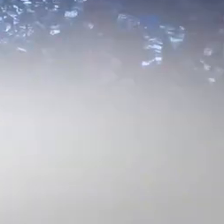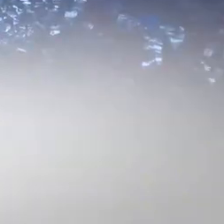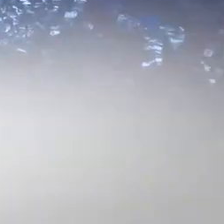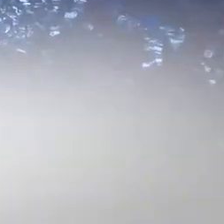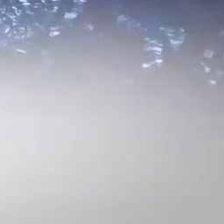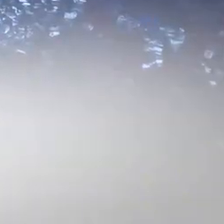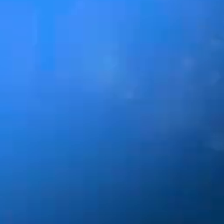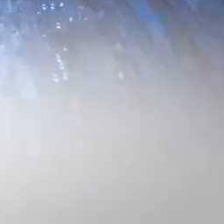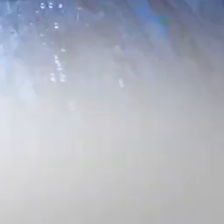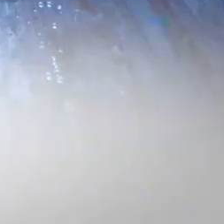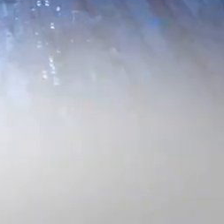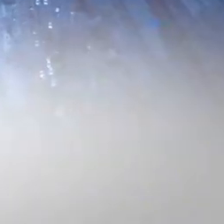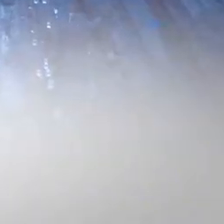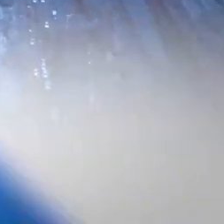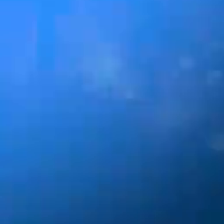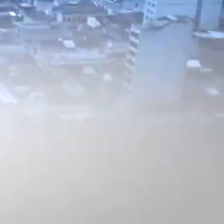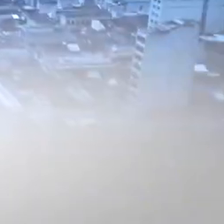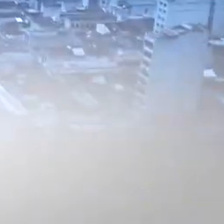Música